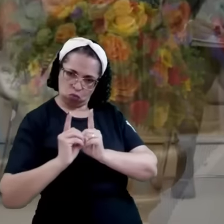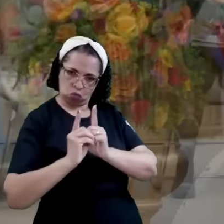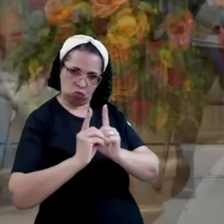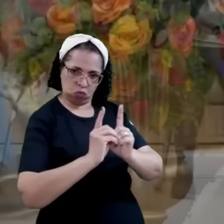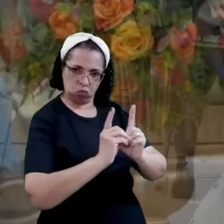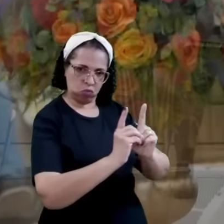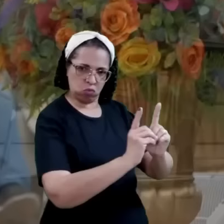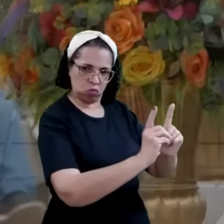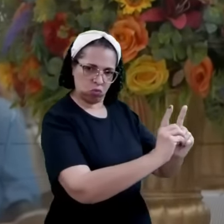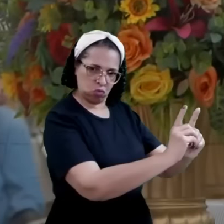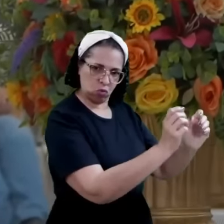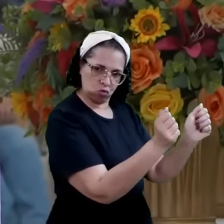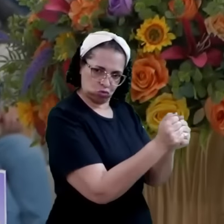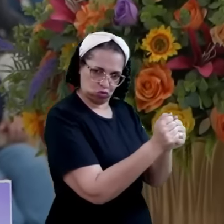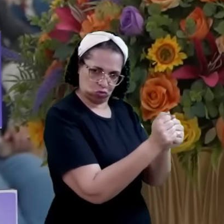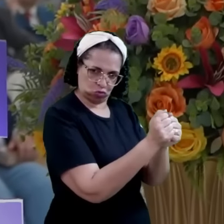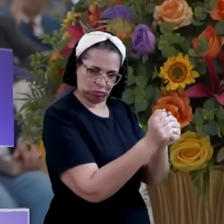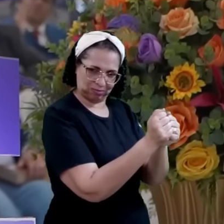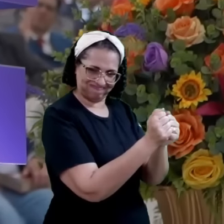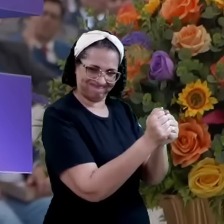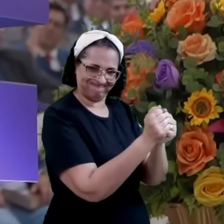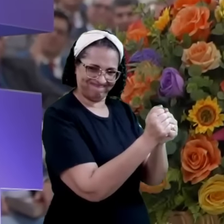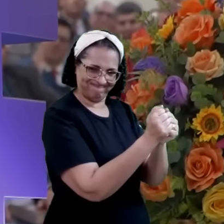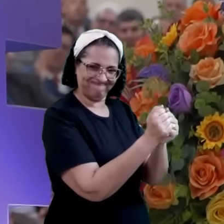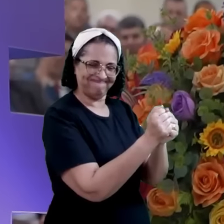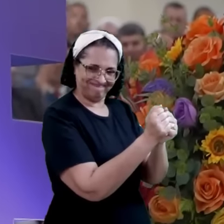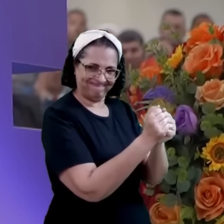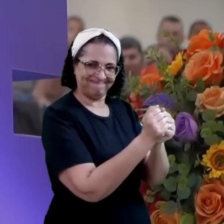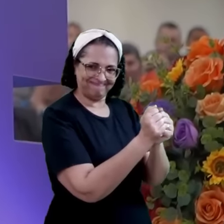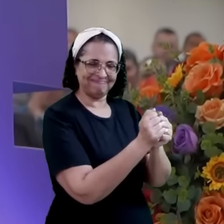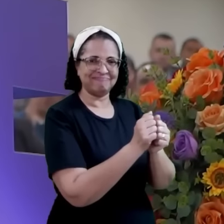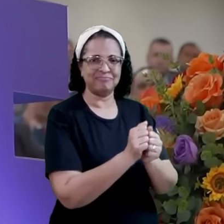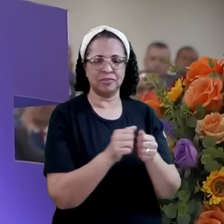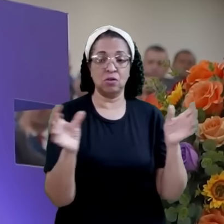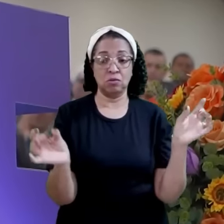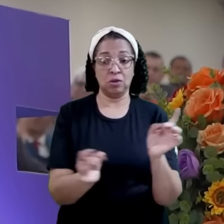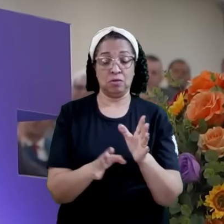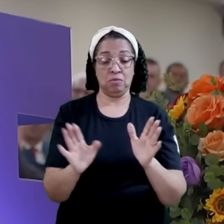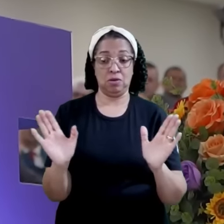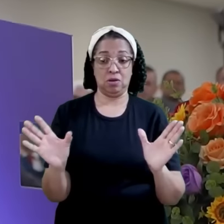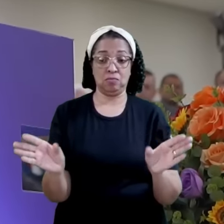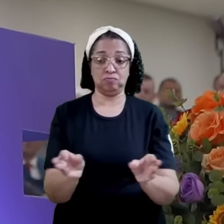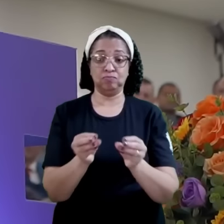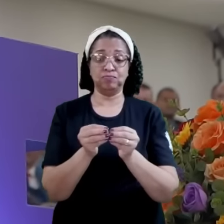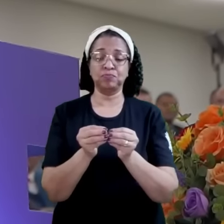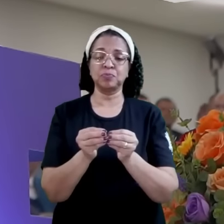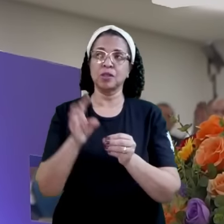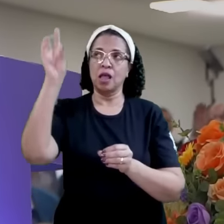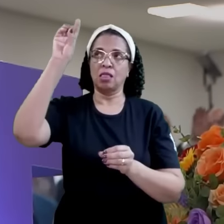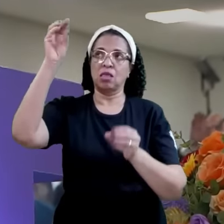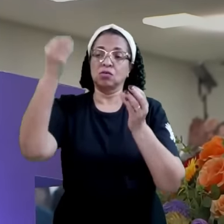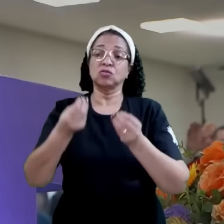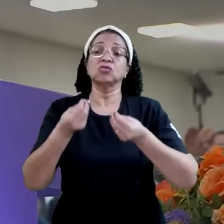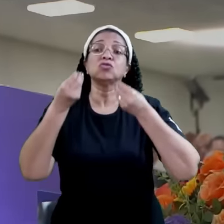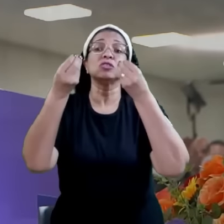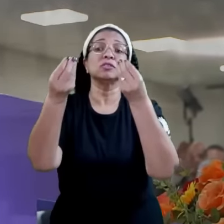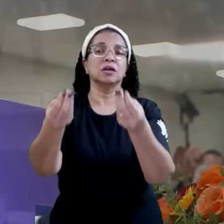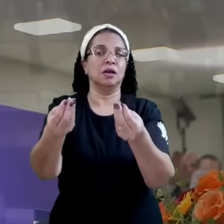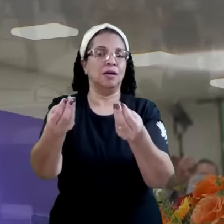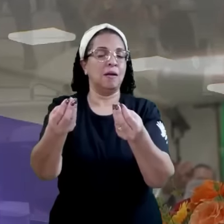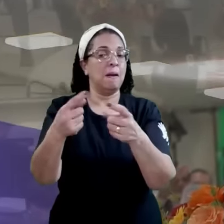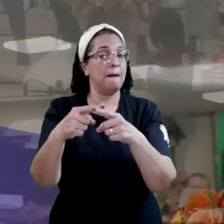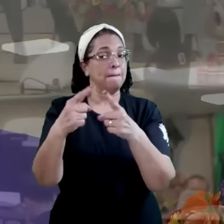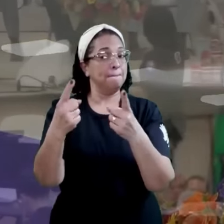eu encerro a minha fala e a minha participação dizendo receba o que Deus tem só não deixa Jesus Pelo